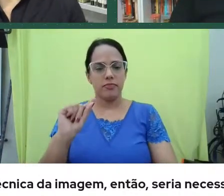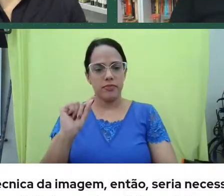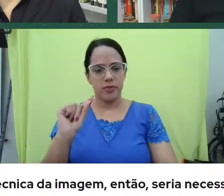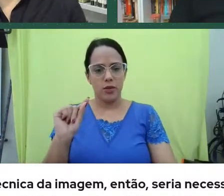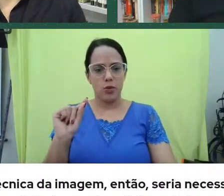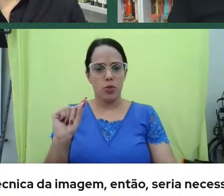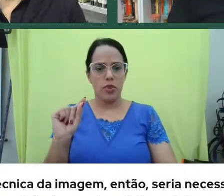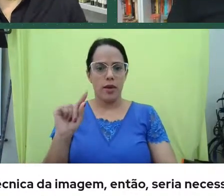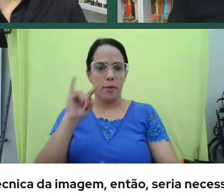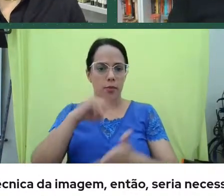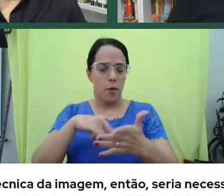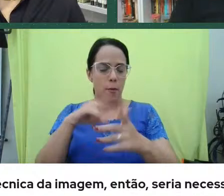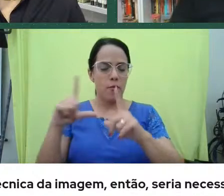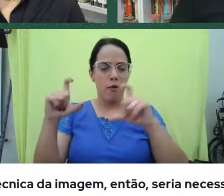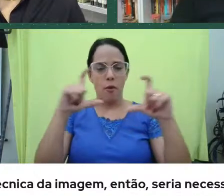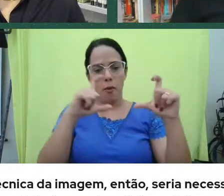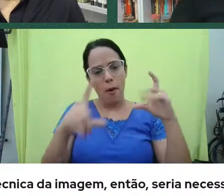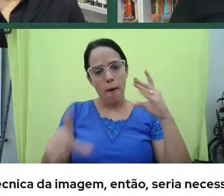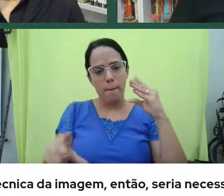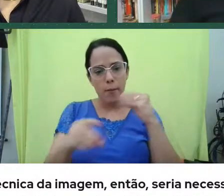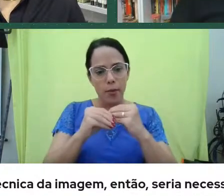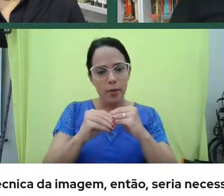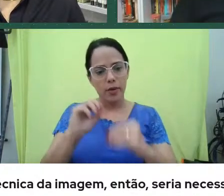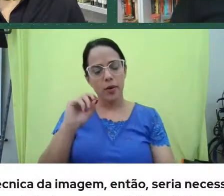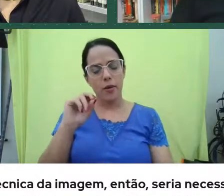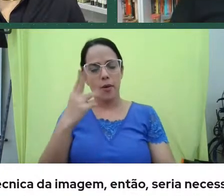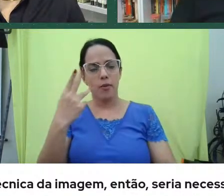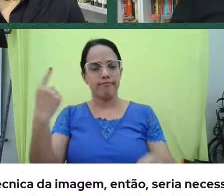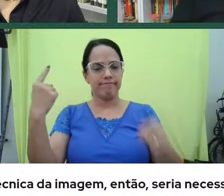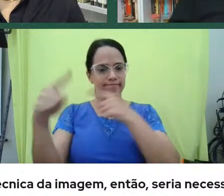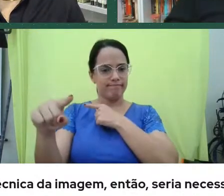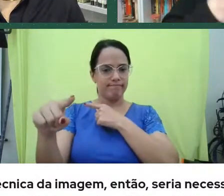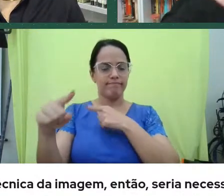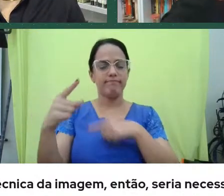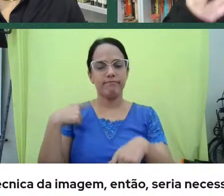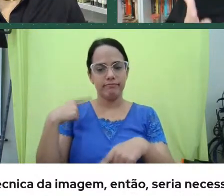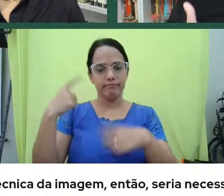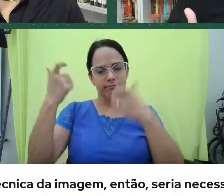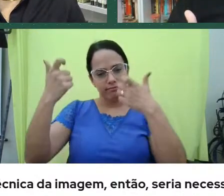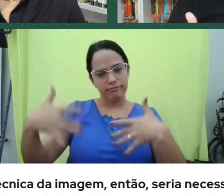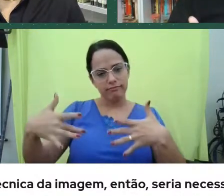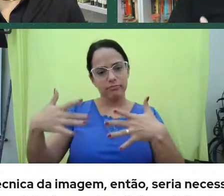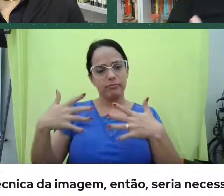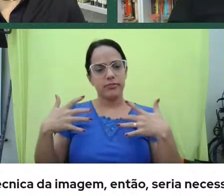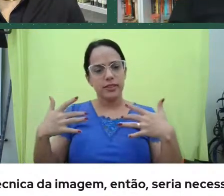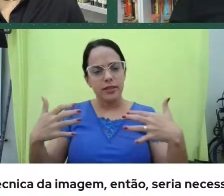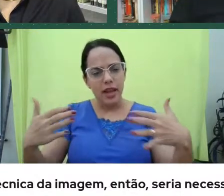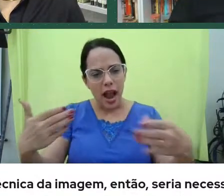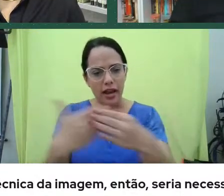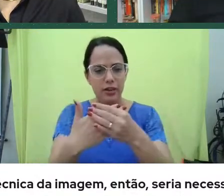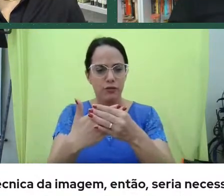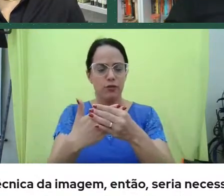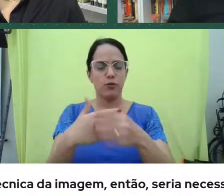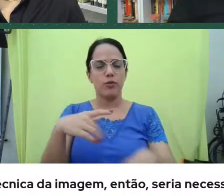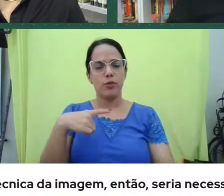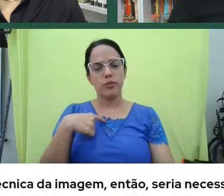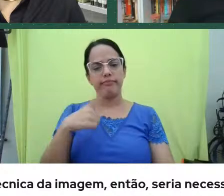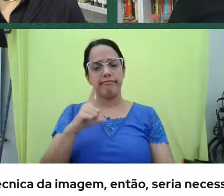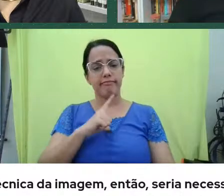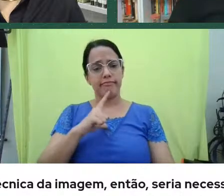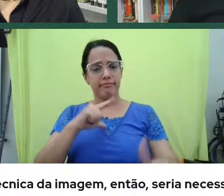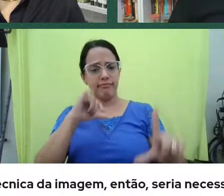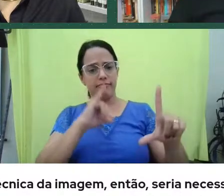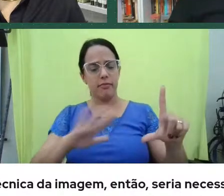fotográfico, se isso é um complemento ou um contraponto à descrição arquivística, essa dimensão afetiva, porque há sentimento, a imagem